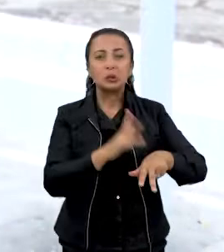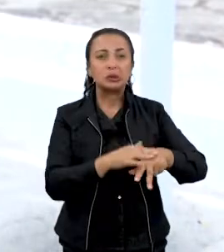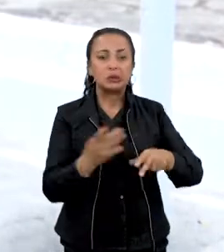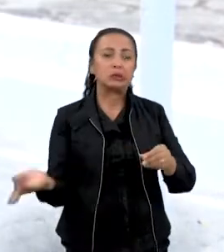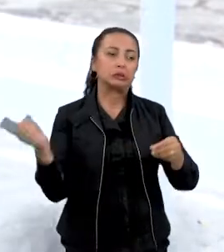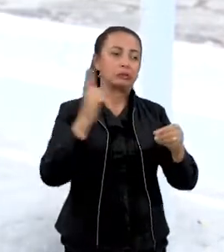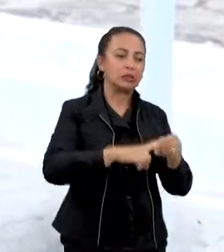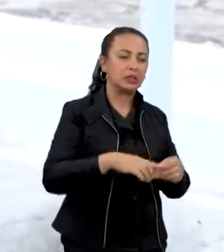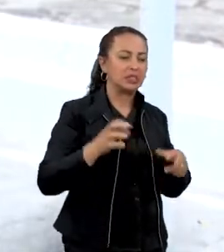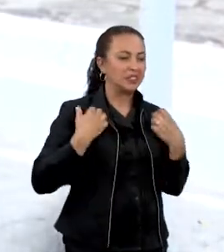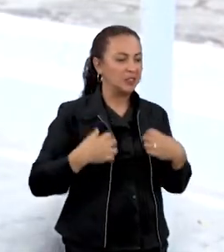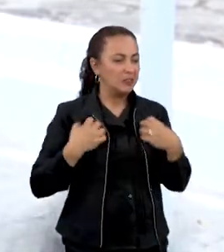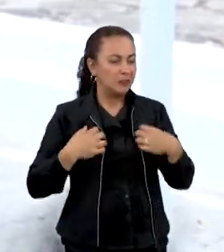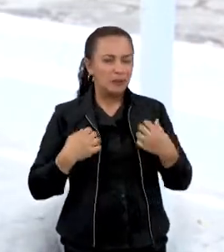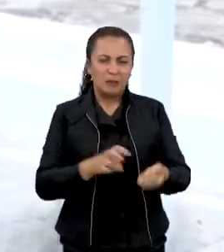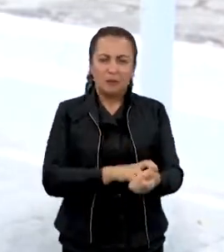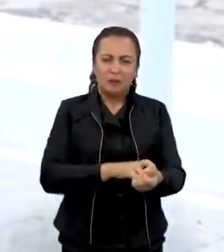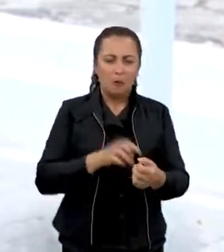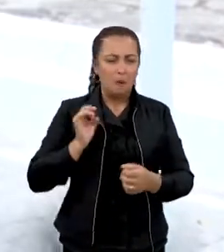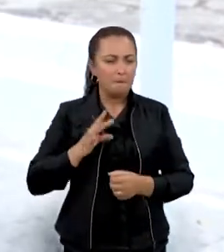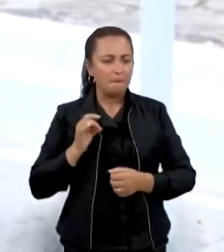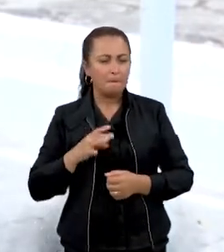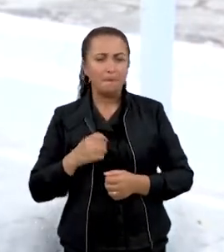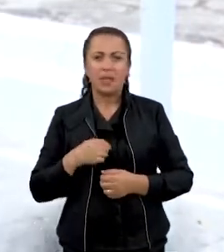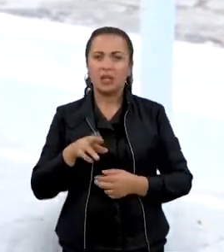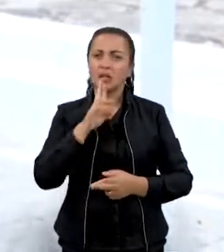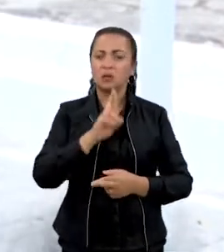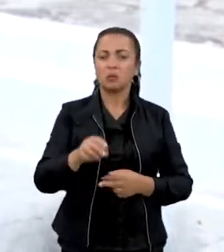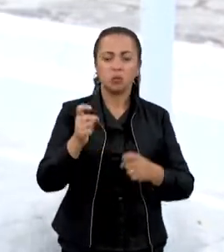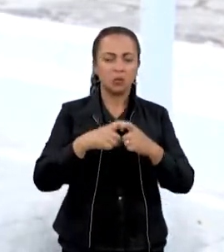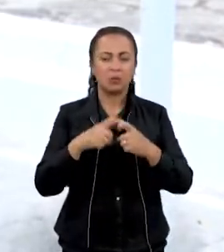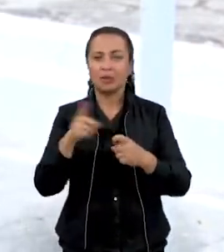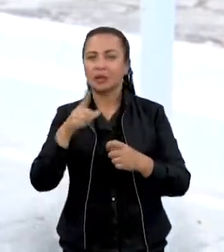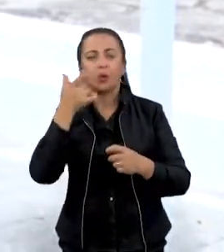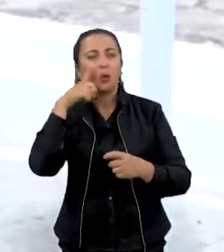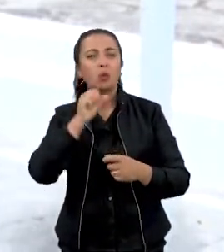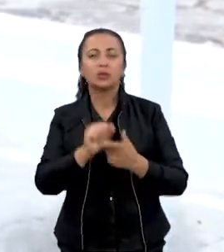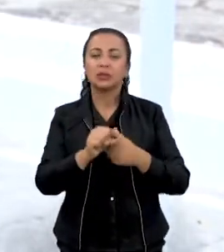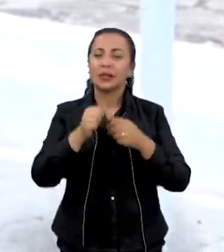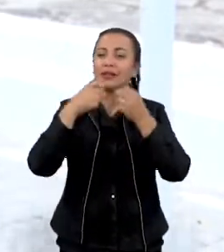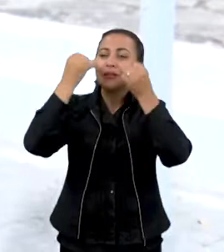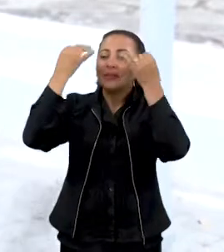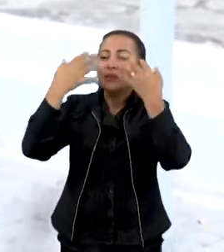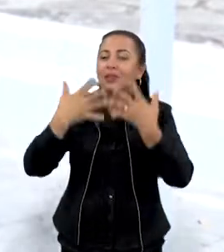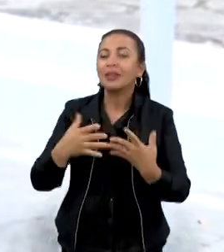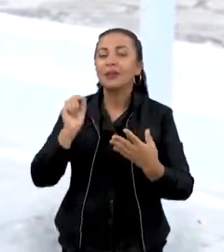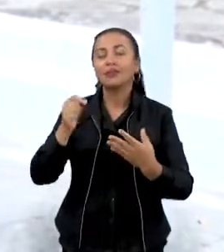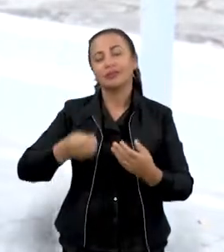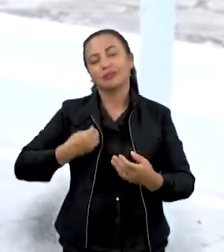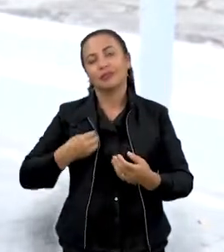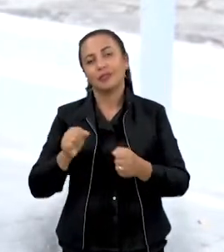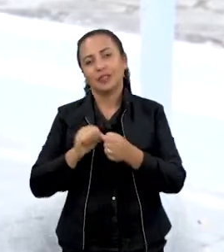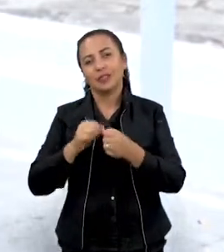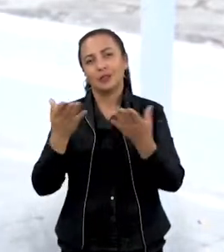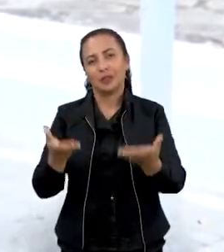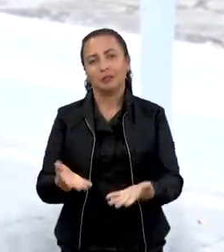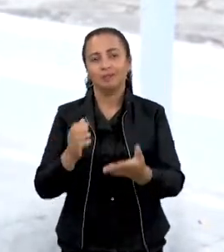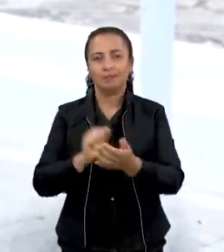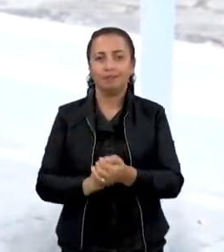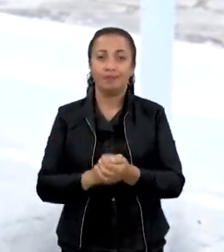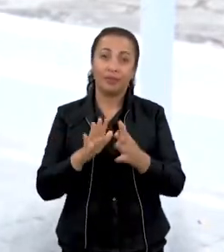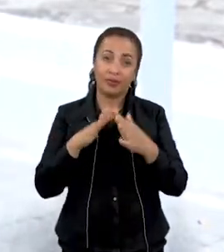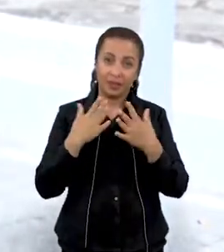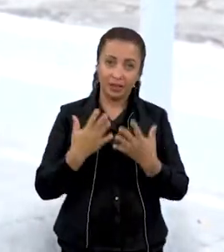que já chega nervoso, com medo do diagnóstico médico e não consegue explanar o que ele está fazendo ali naquele